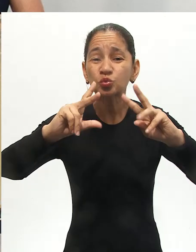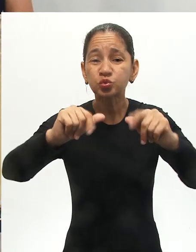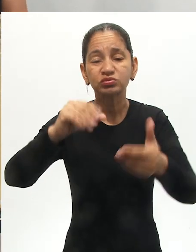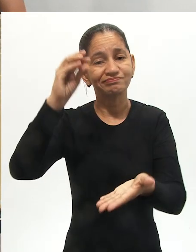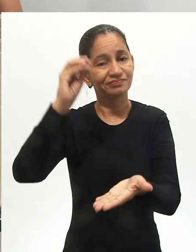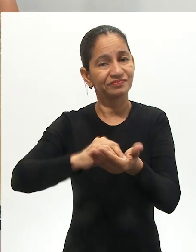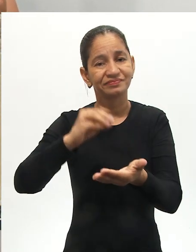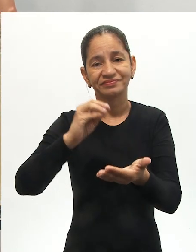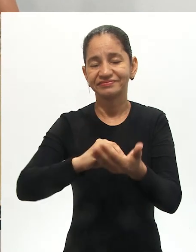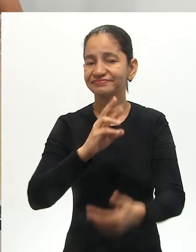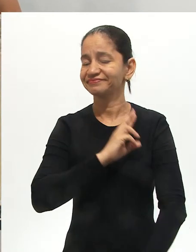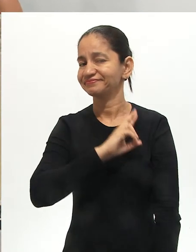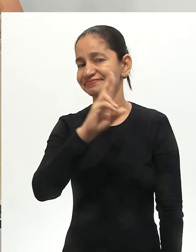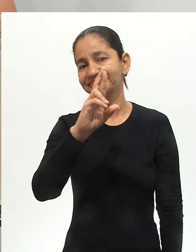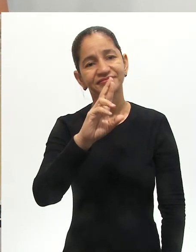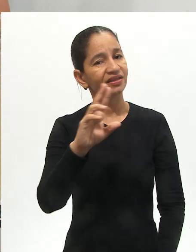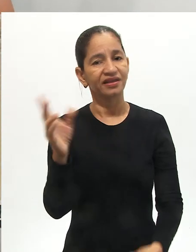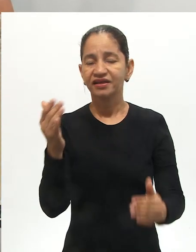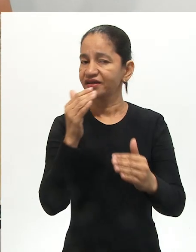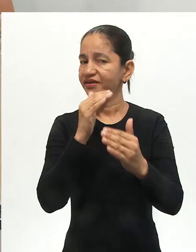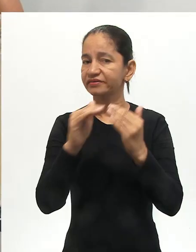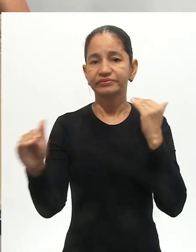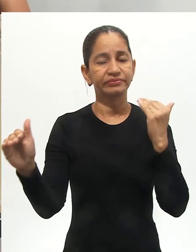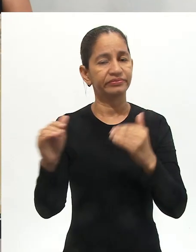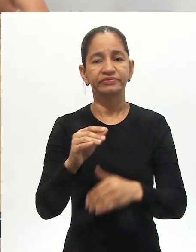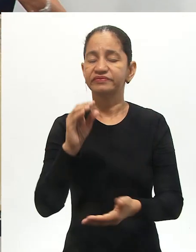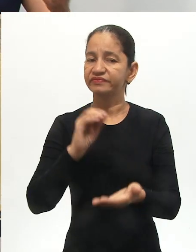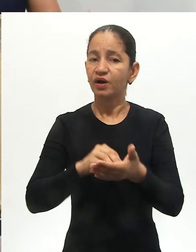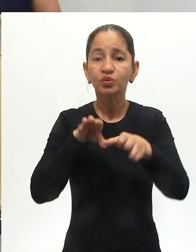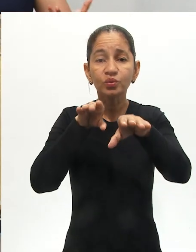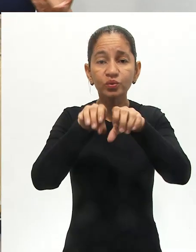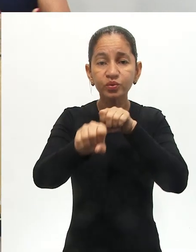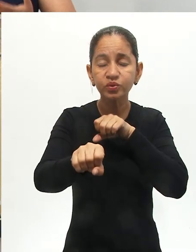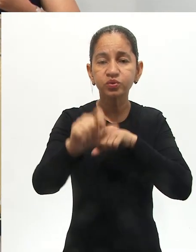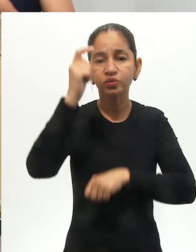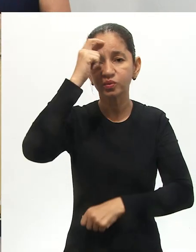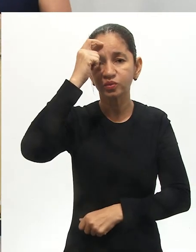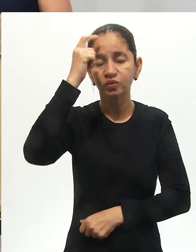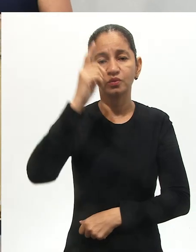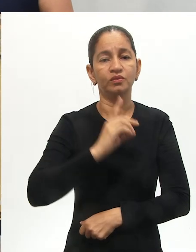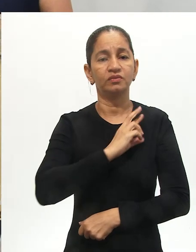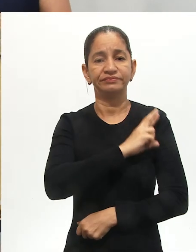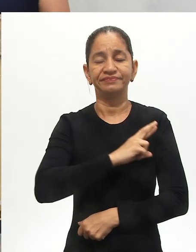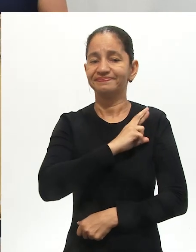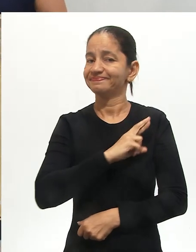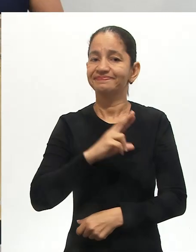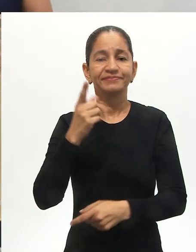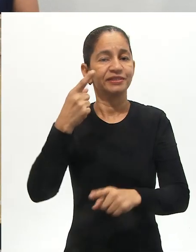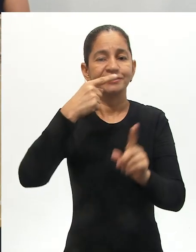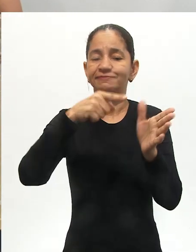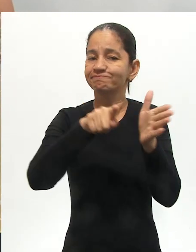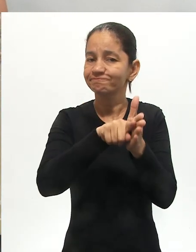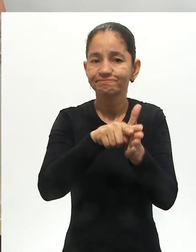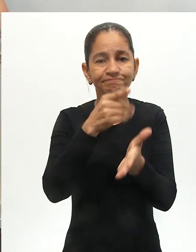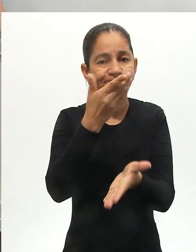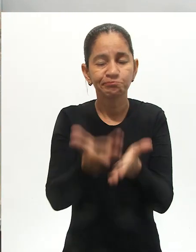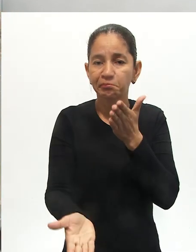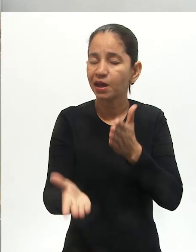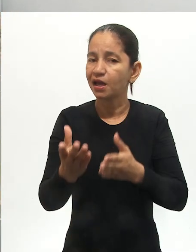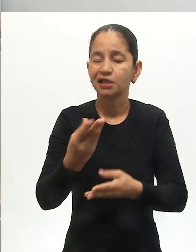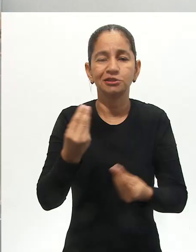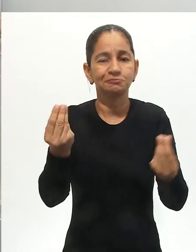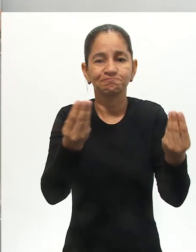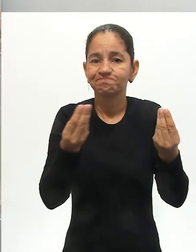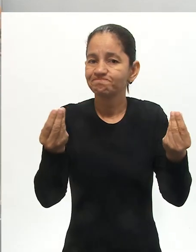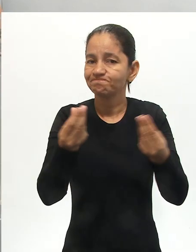da ideia de espiritualidade, a formação cristã na escola. Para ele seria algo muito negativo não ter